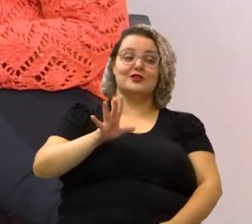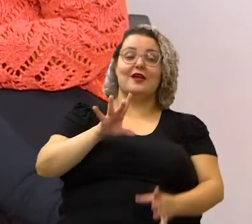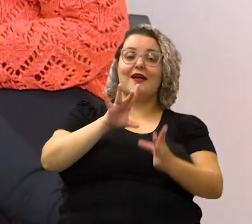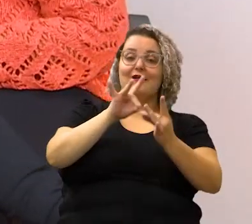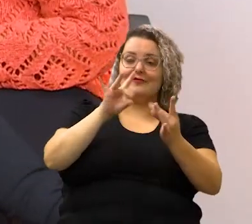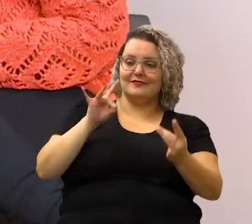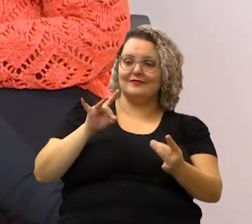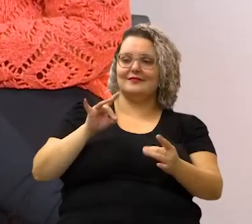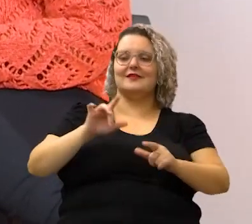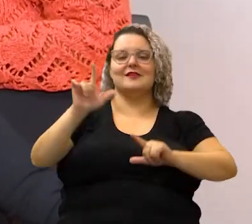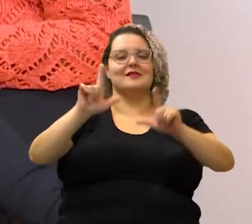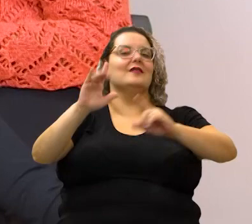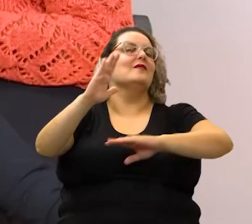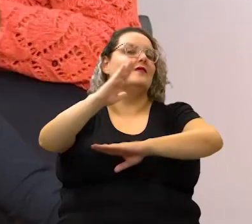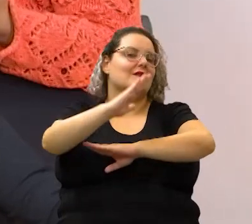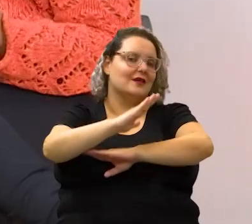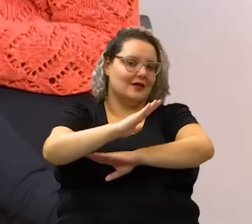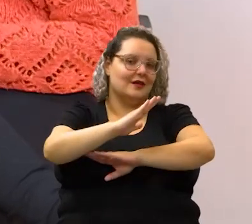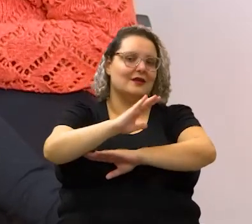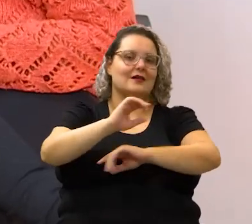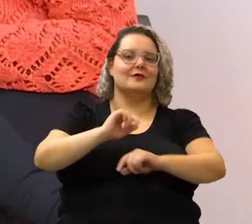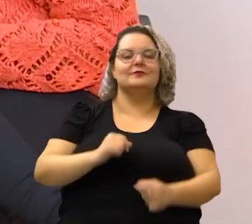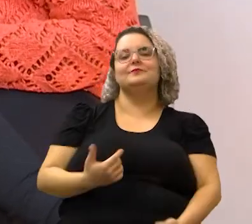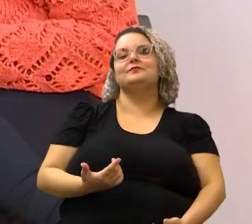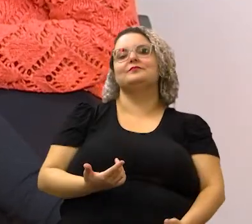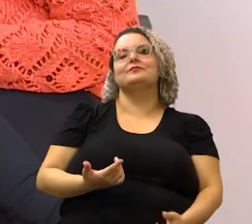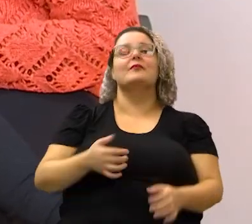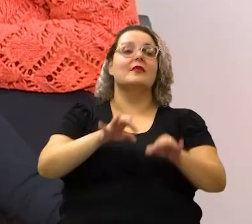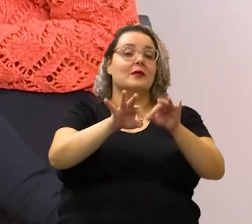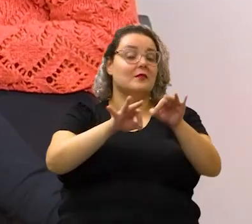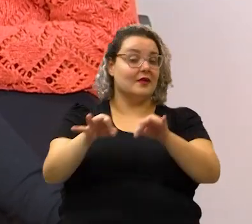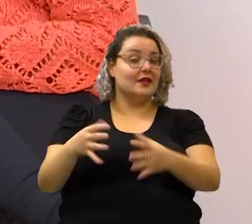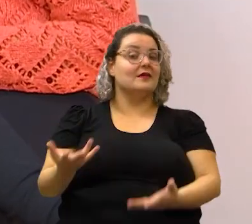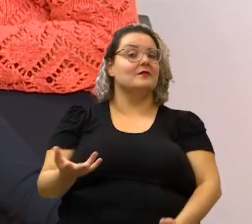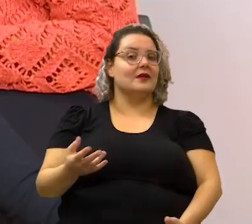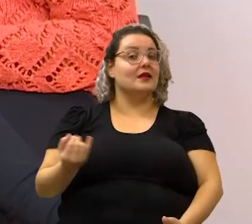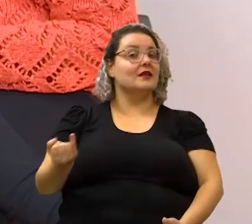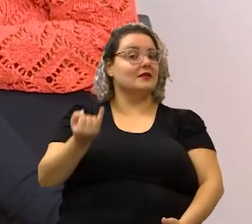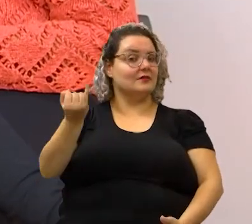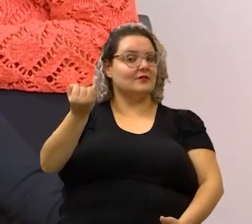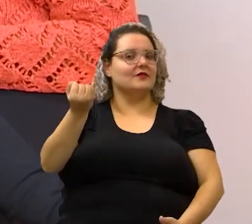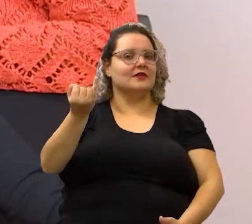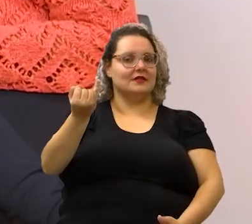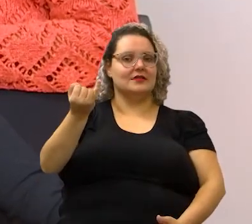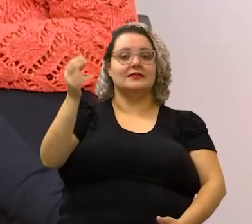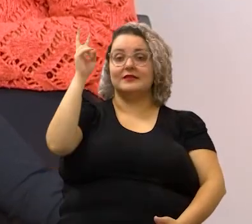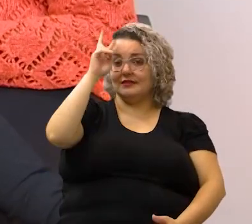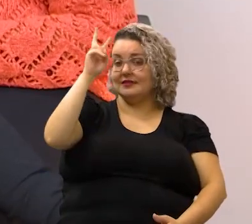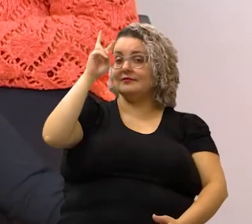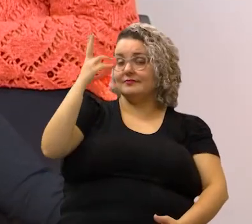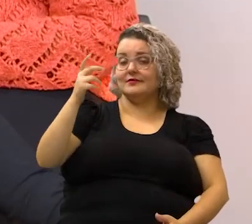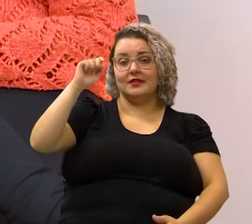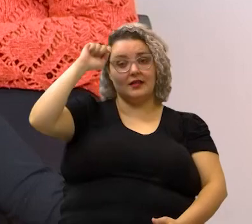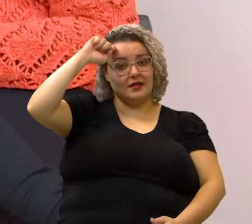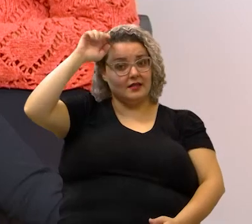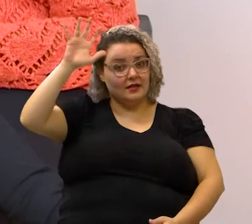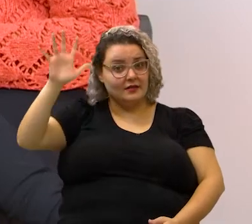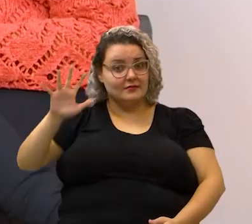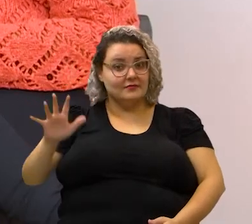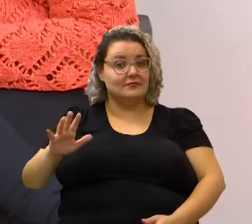já vou dar uma spoiler aqui que a TV Câmara prepara aí uma programação também lembrando a importância né